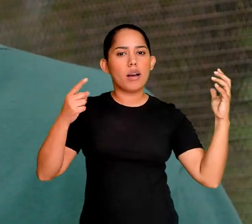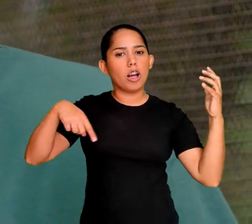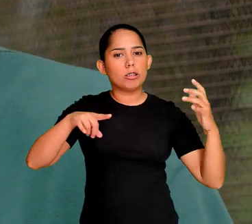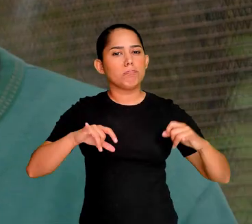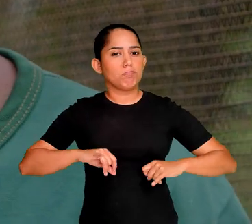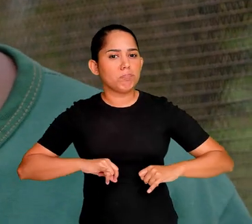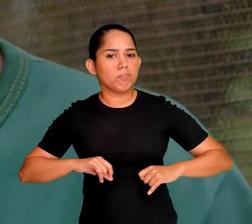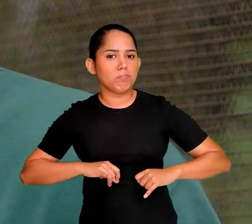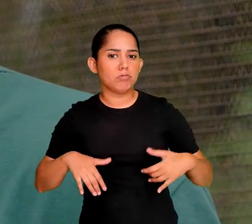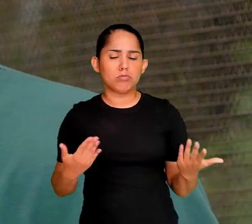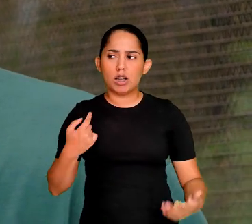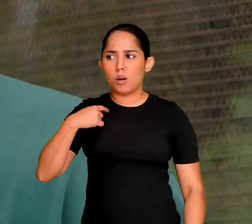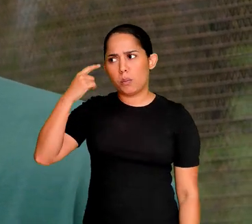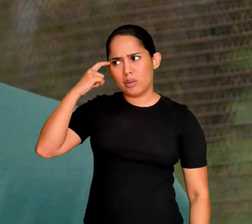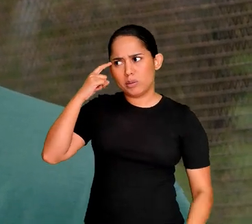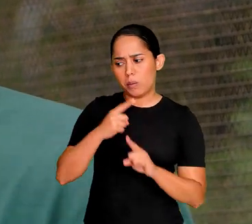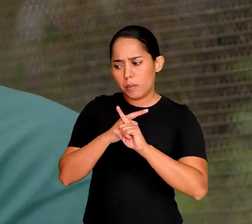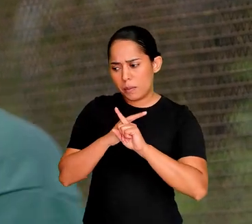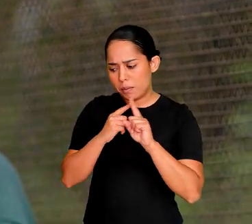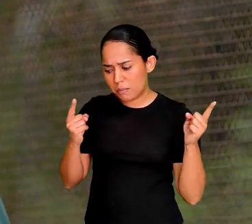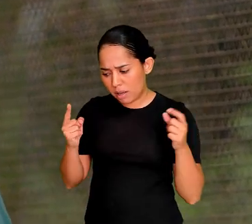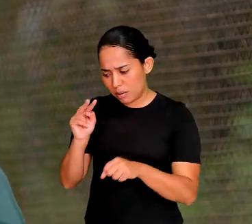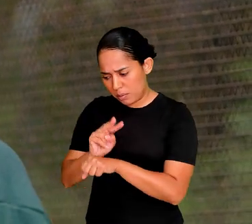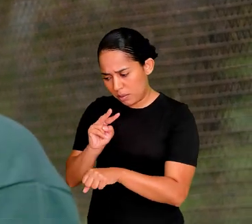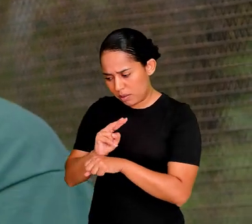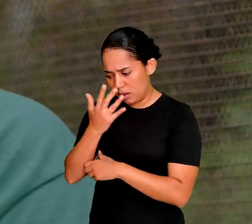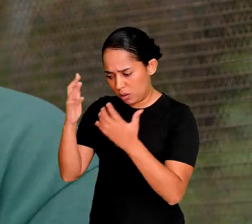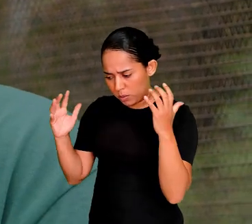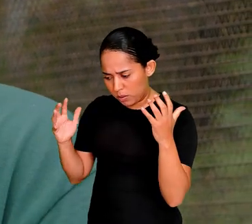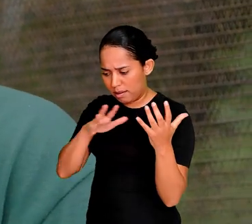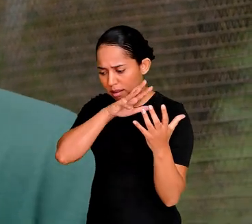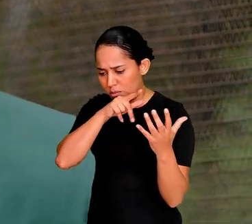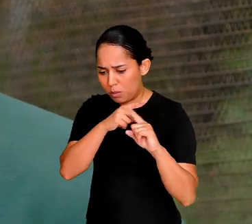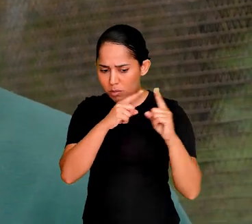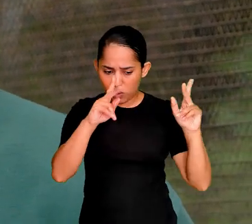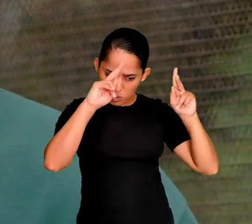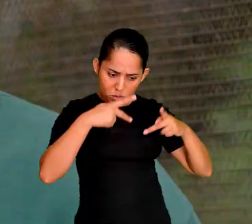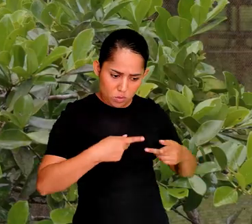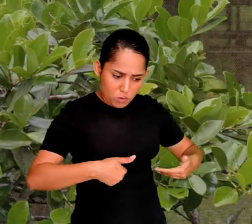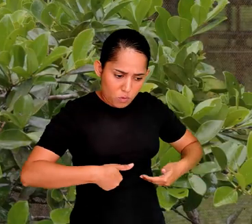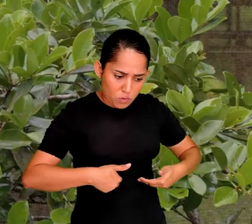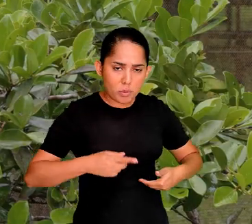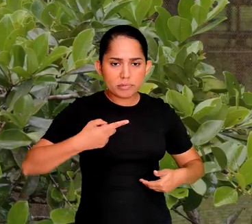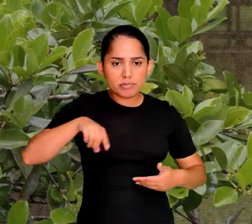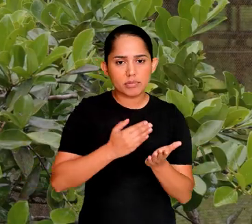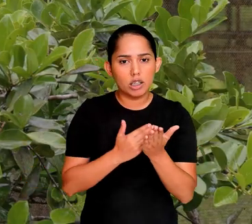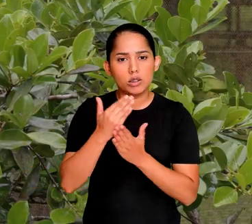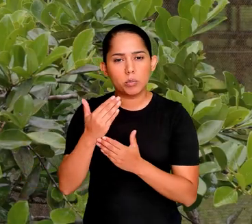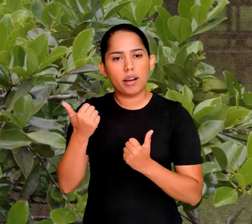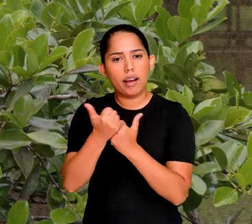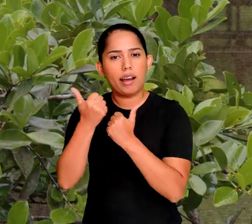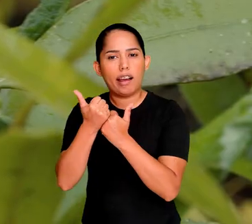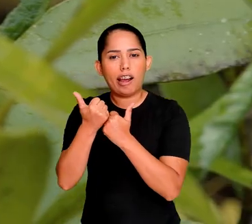estavam passando necessidade. Então a gente falou, poxa, mas a gente conservar a natureza, conservar os bichos e o homem com fome, aí a gente começou a fazer um